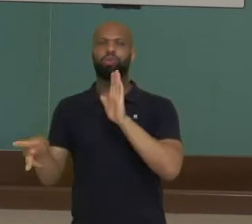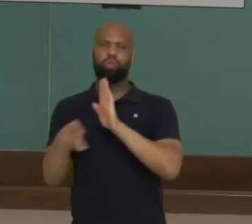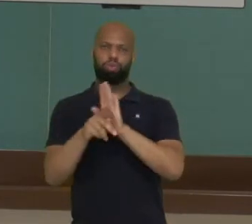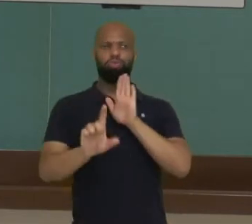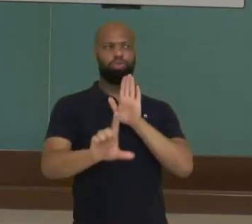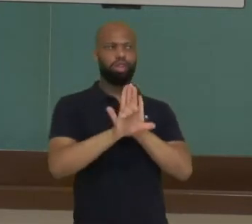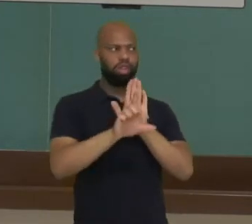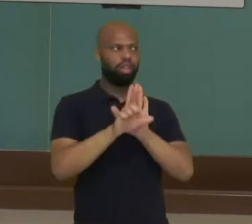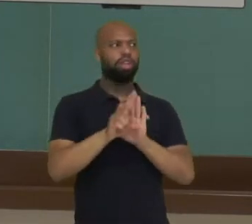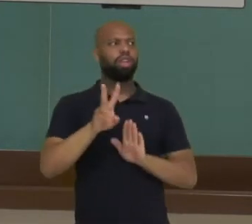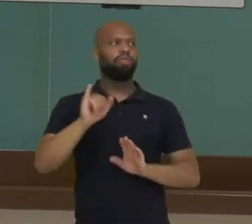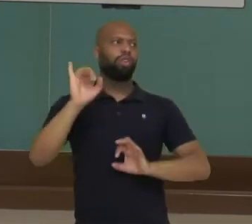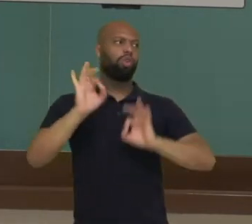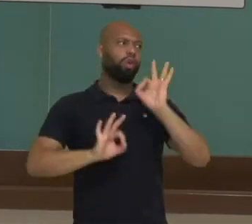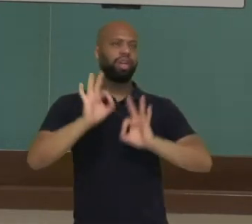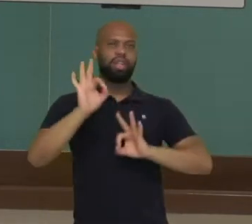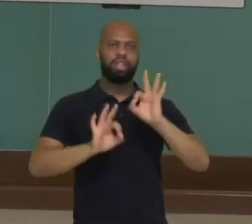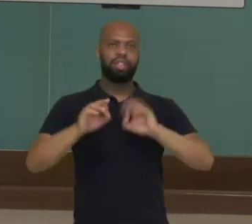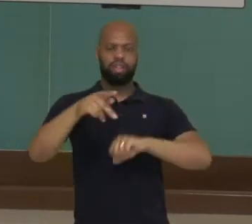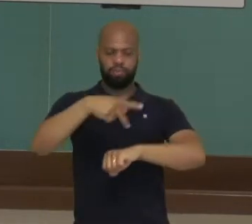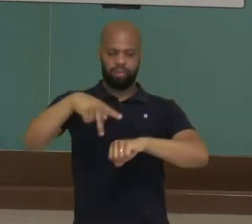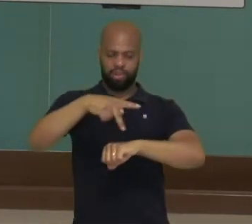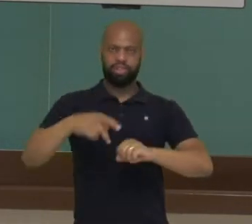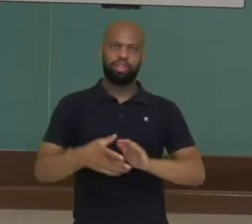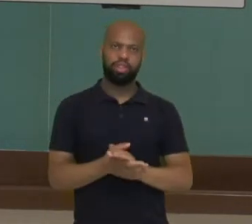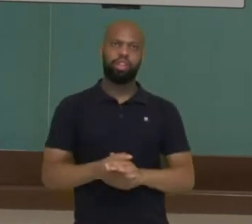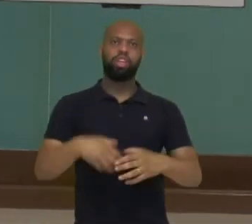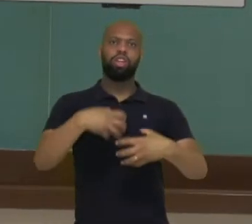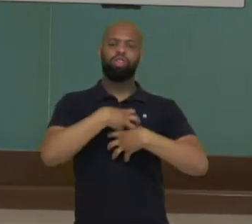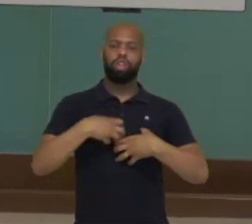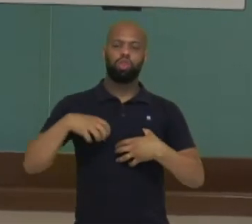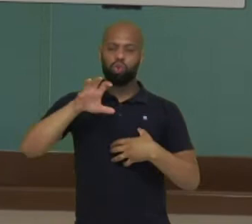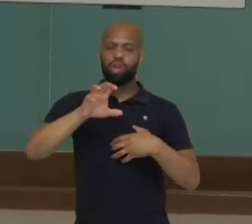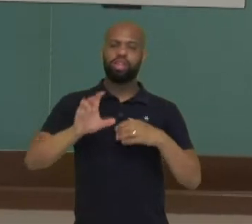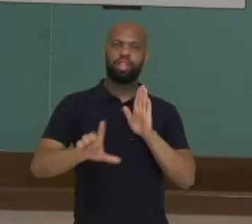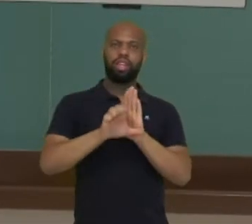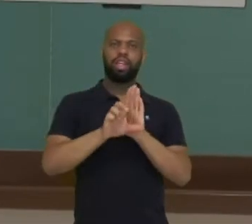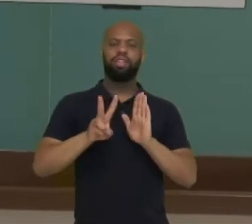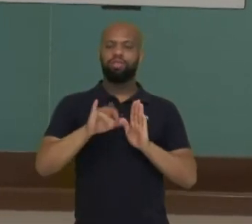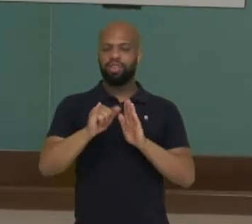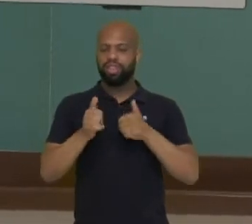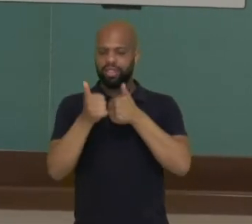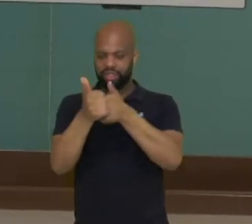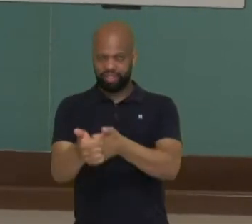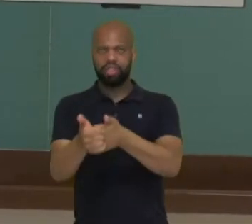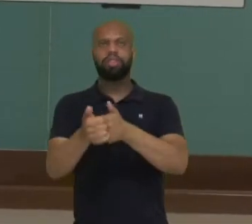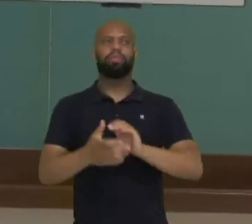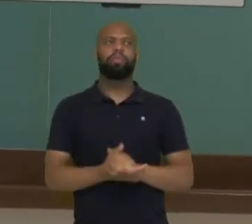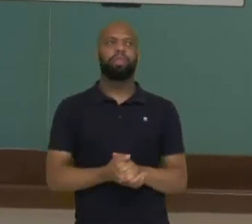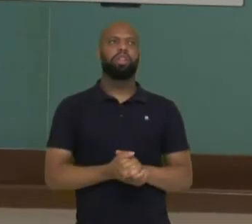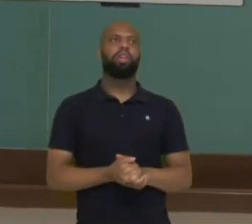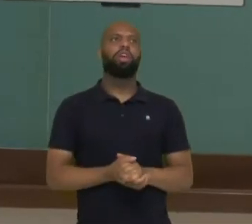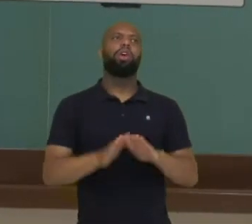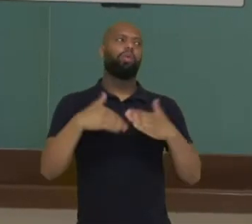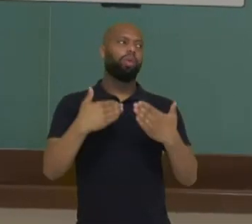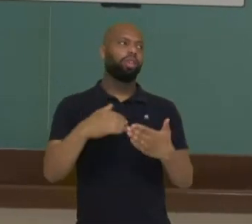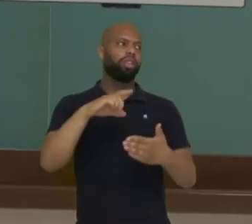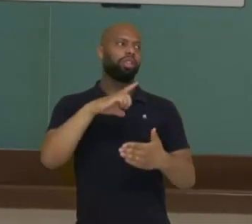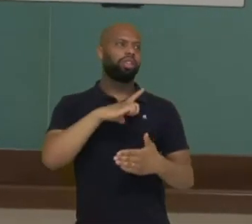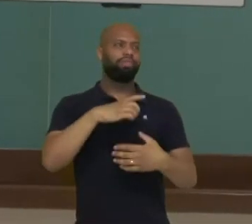vai organizar a nação. E essas leis vão ter que ser seguidas. Olha só, por meios